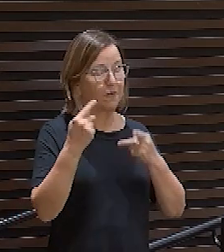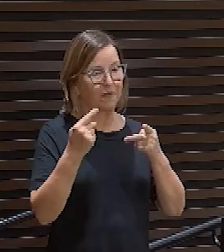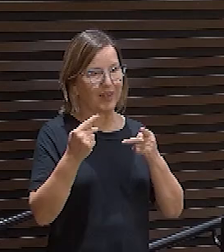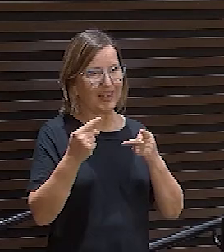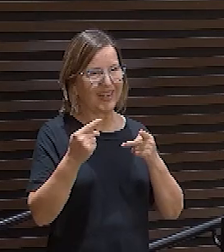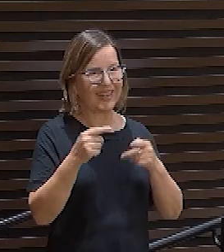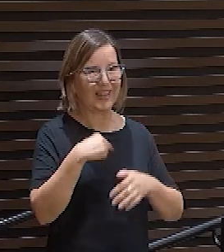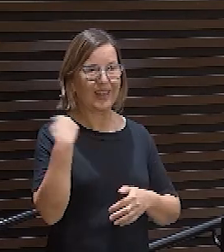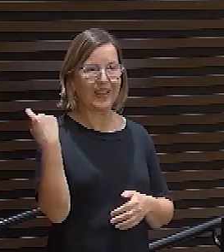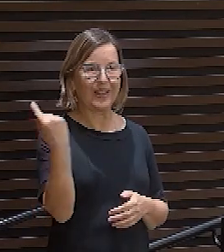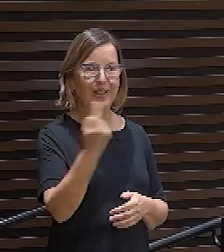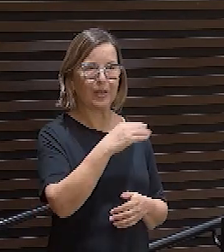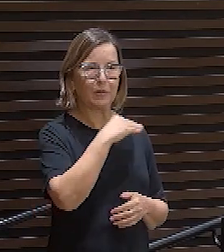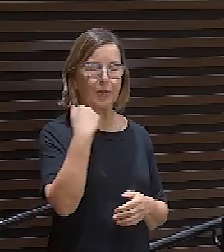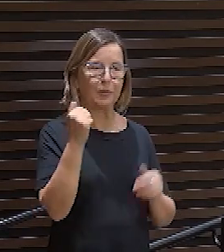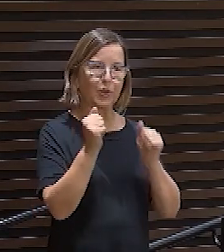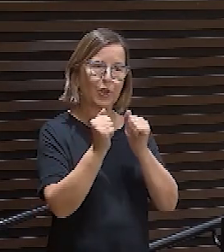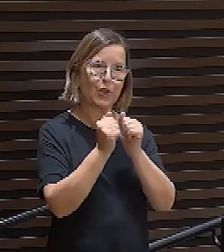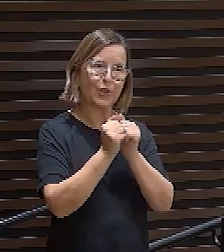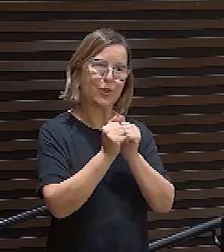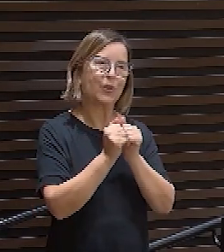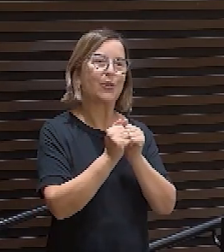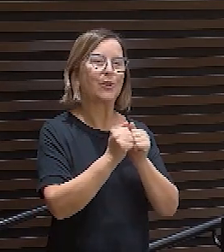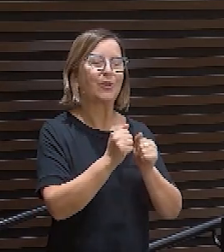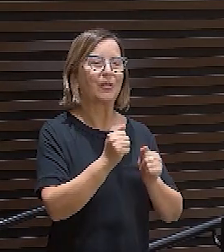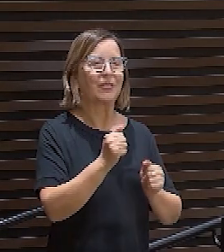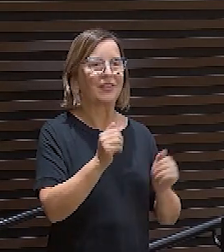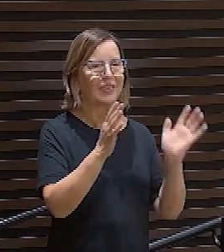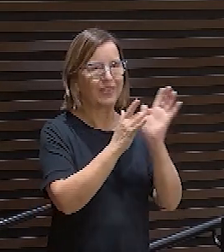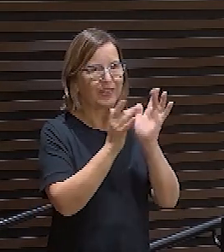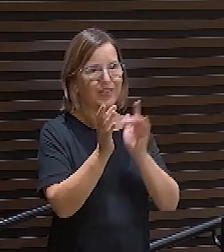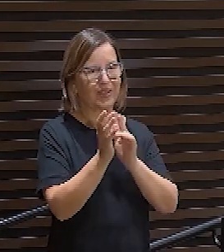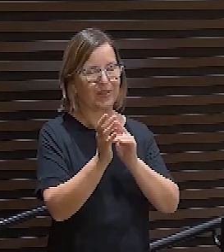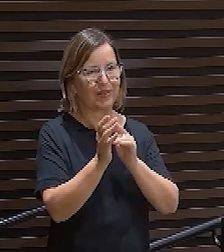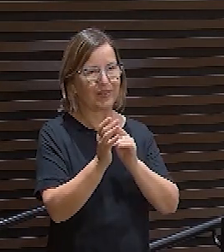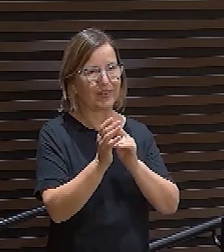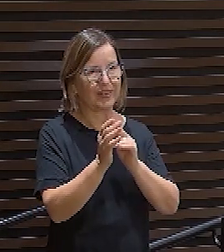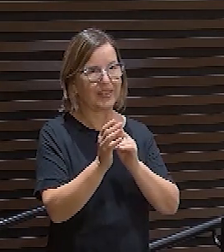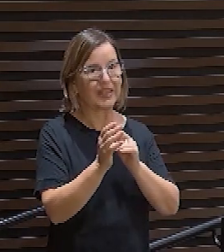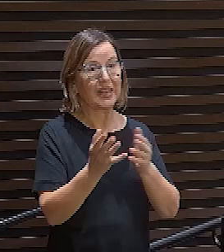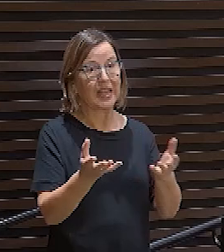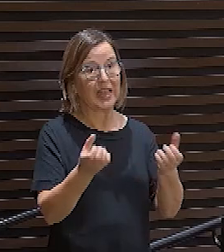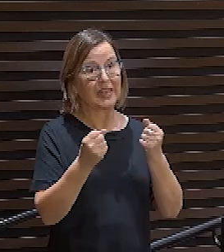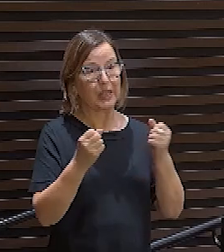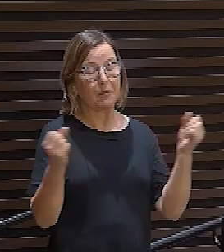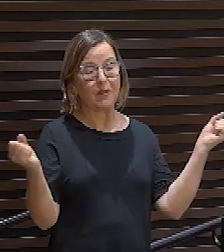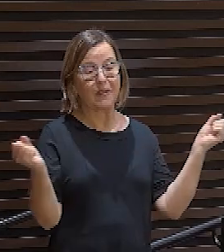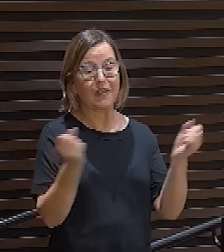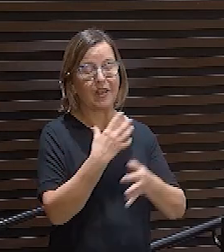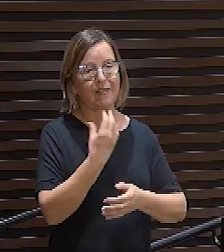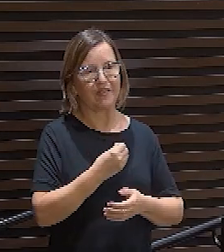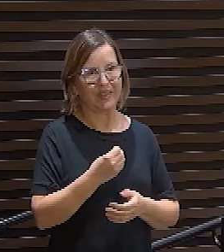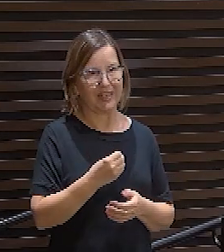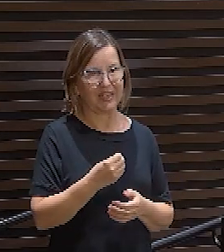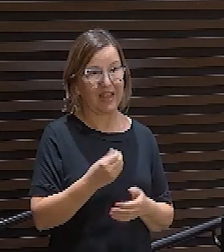ele para receber a nova vida dele. E aí ele passa a habitar em nós.